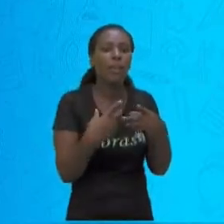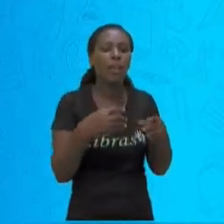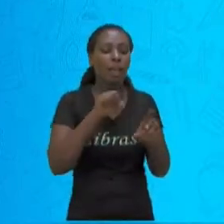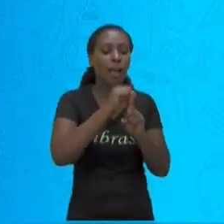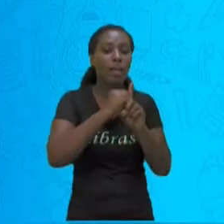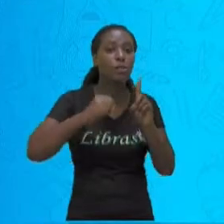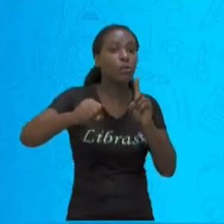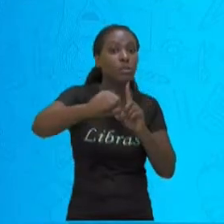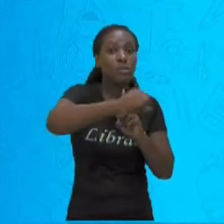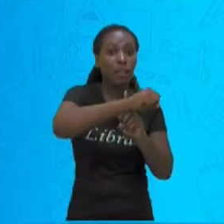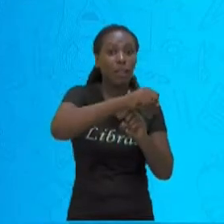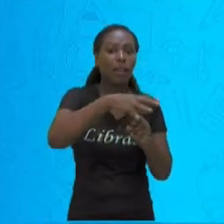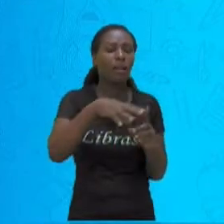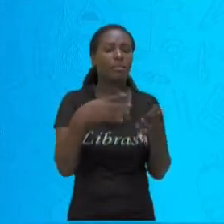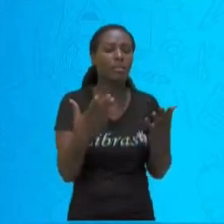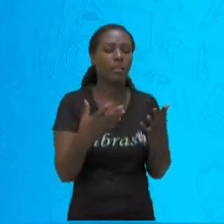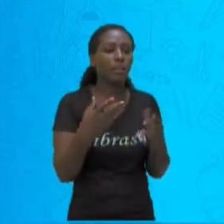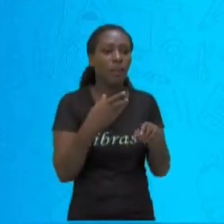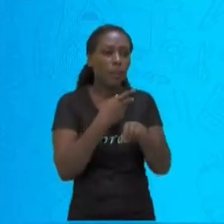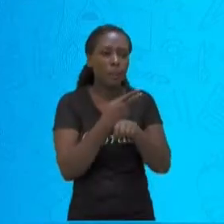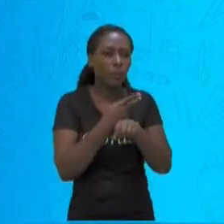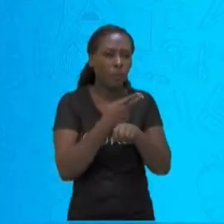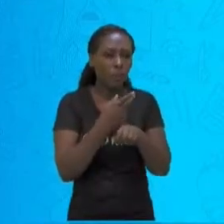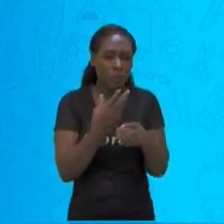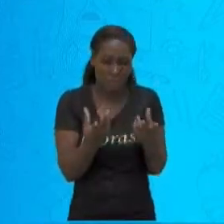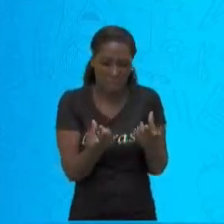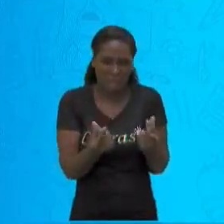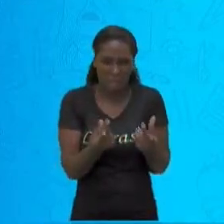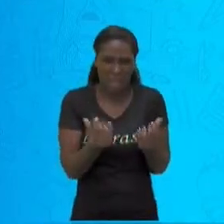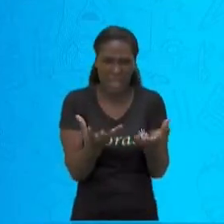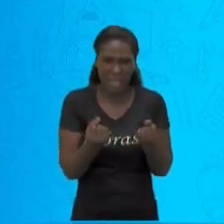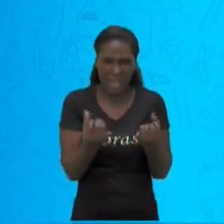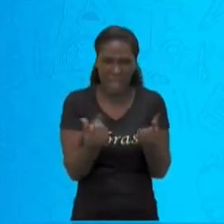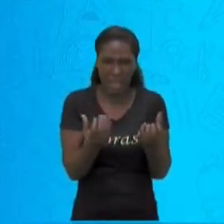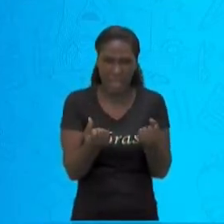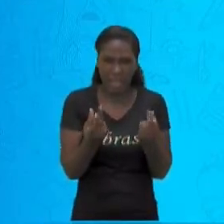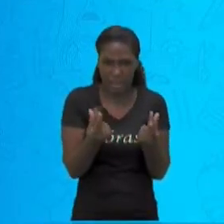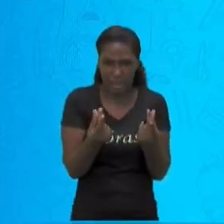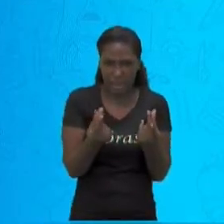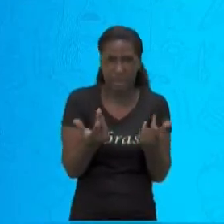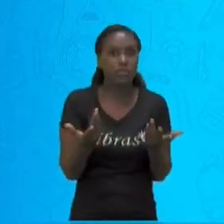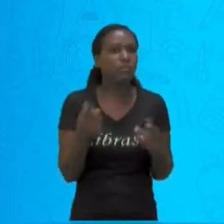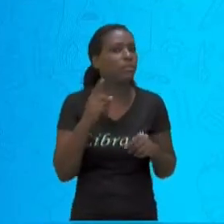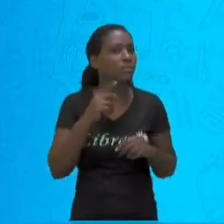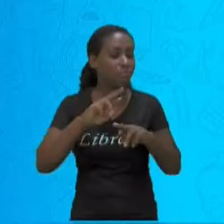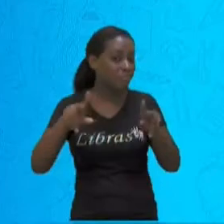sobrevivência. Aí, de repente, chegam os brancos,